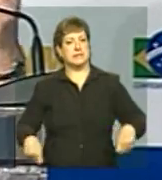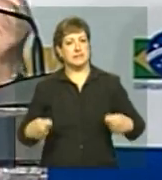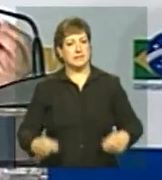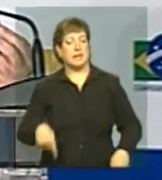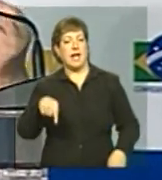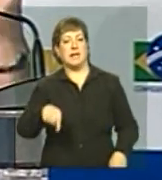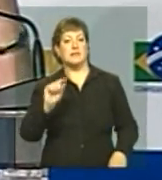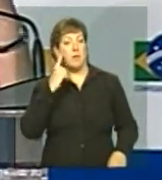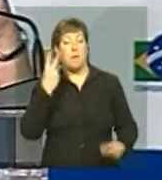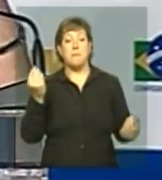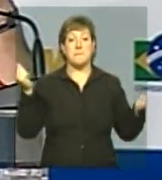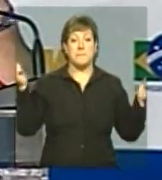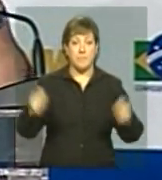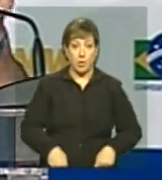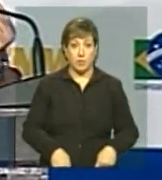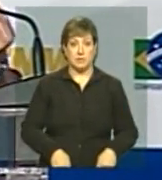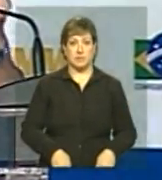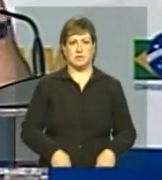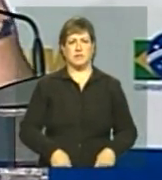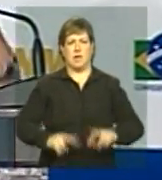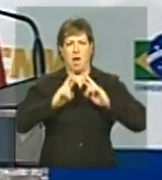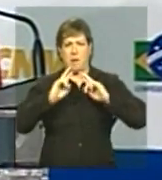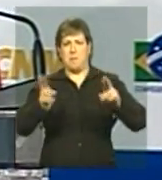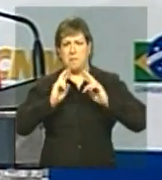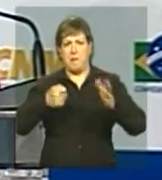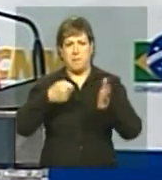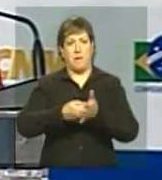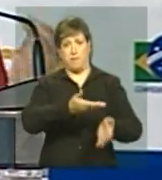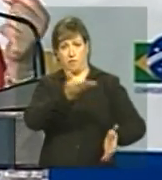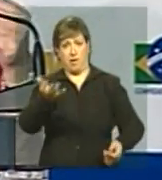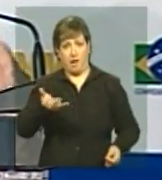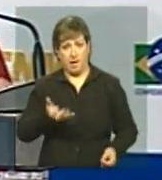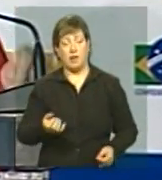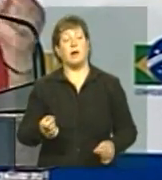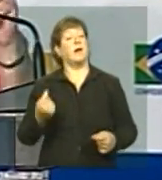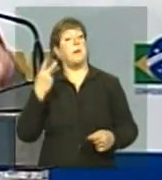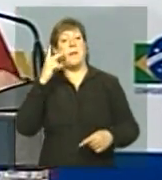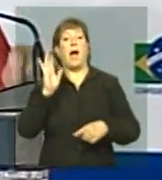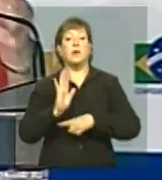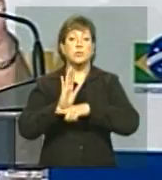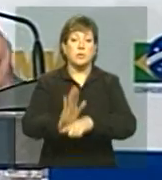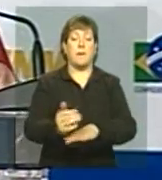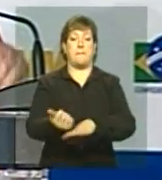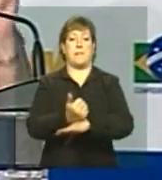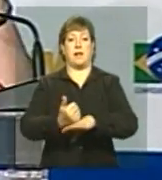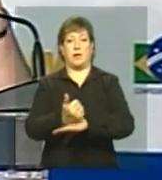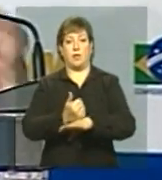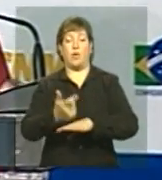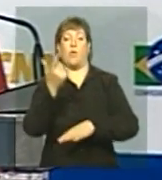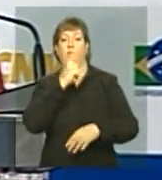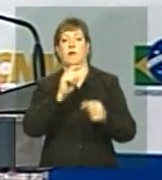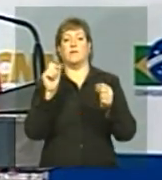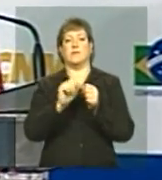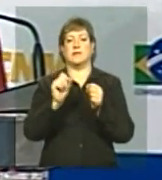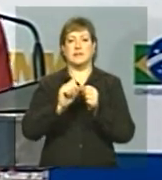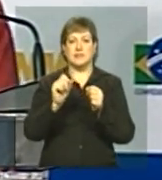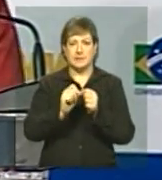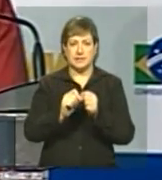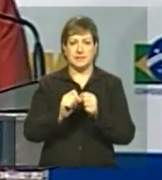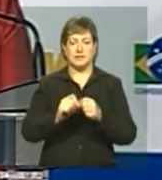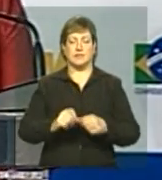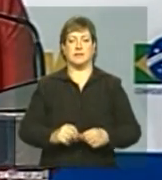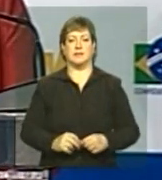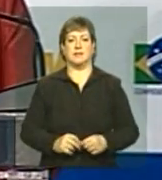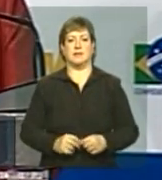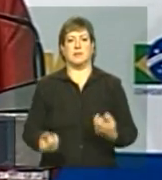essa possibilidade de uma reivindicação que sirva para melhorar as condições de realização da